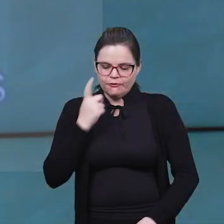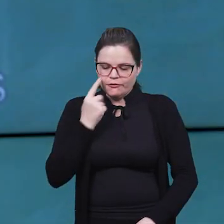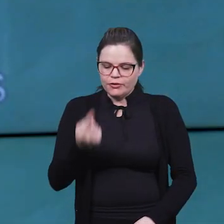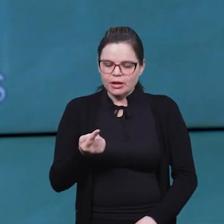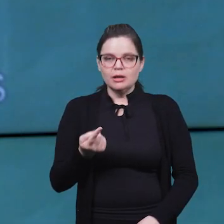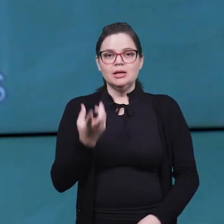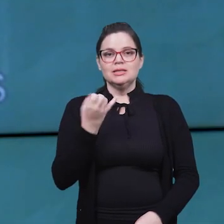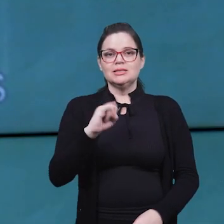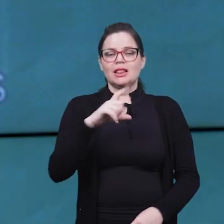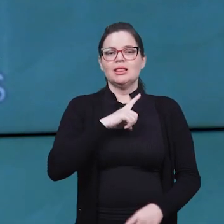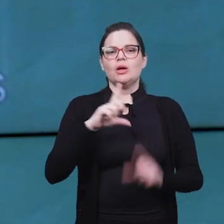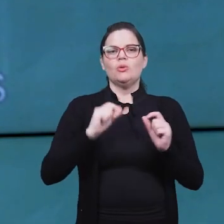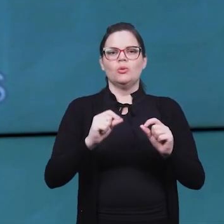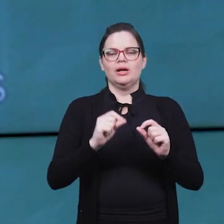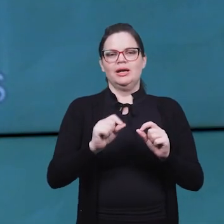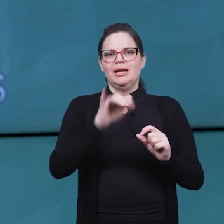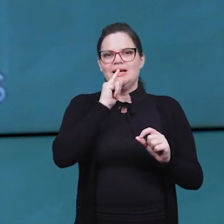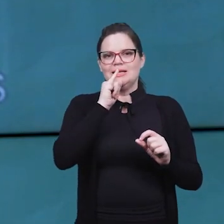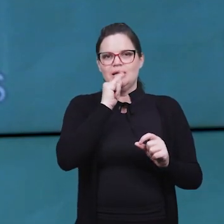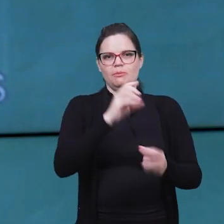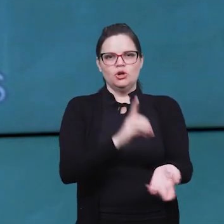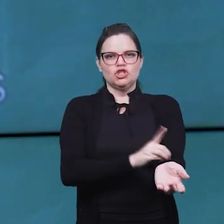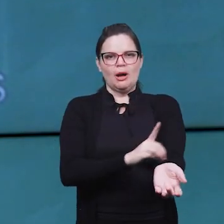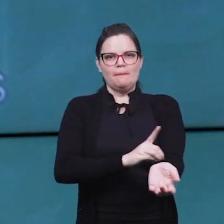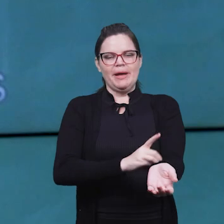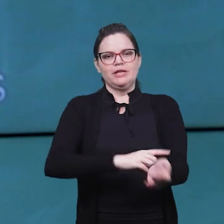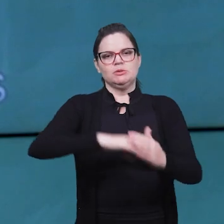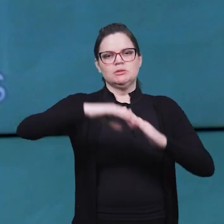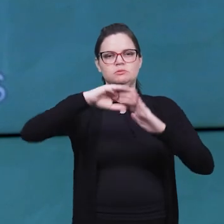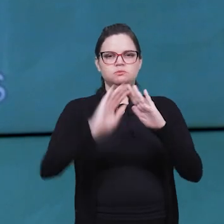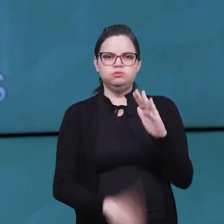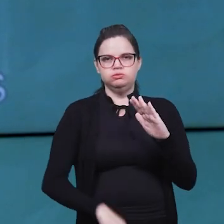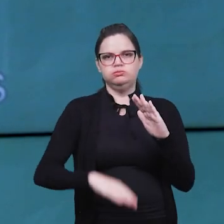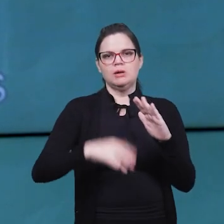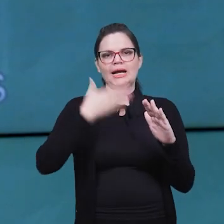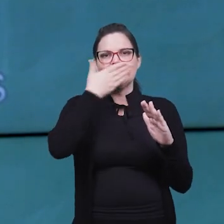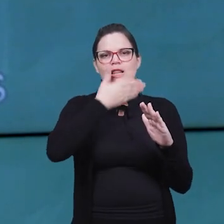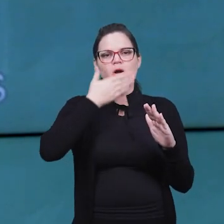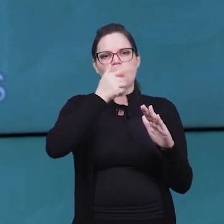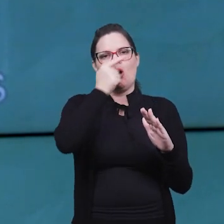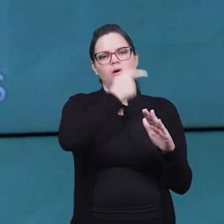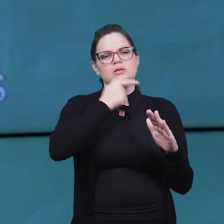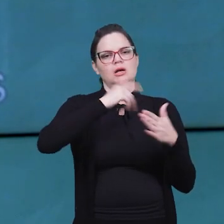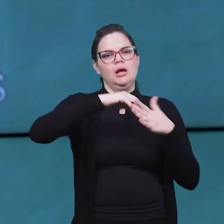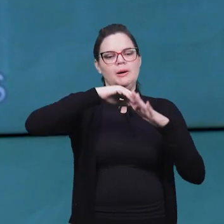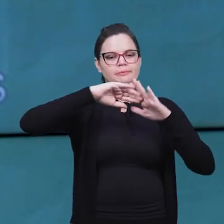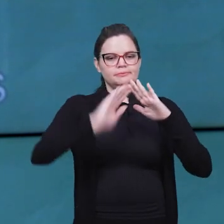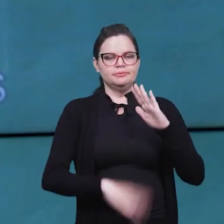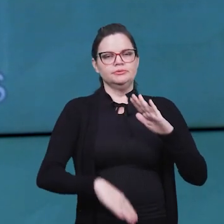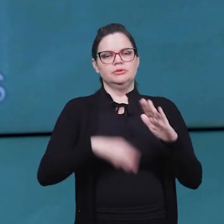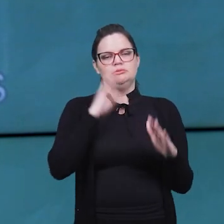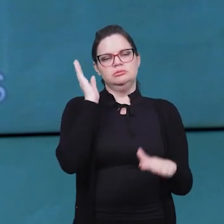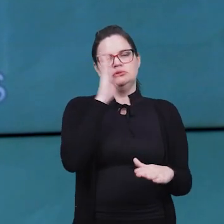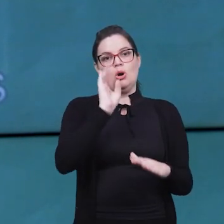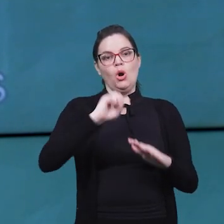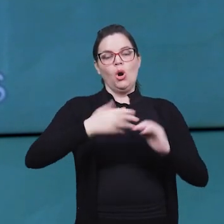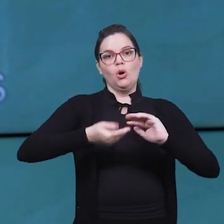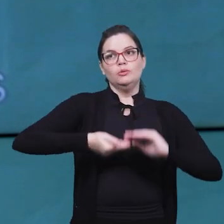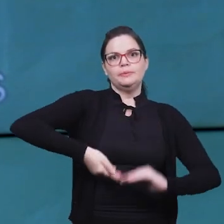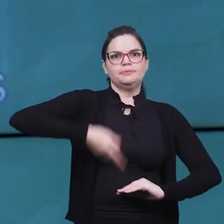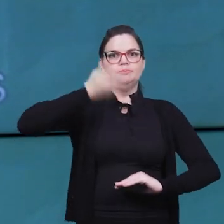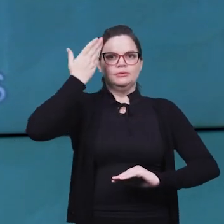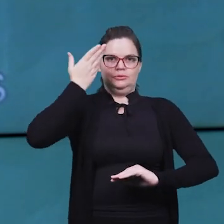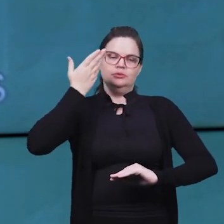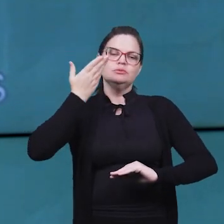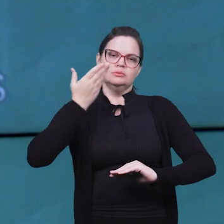há alguma queda ou uma subida muito rápida da glicose. Ele mede e sem